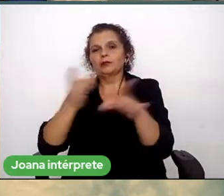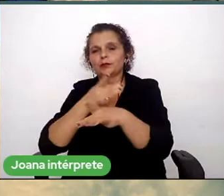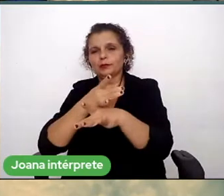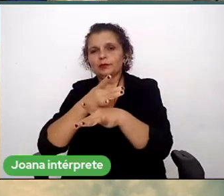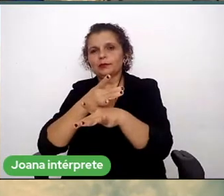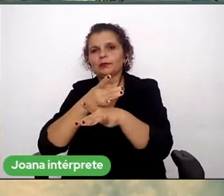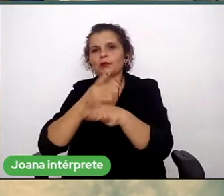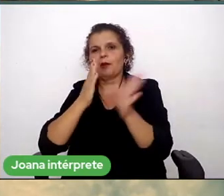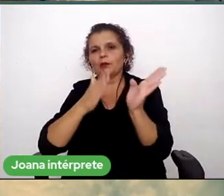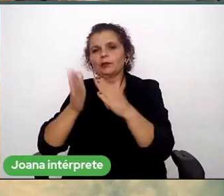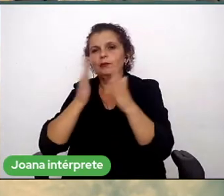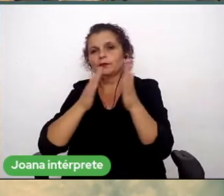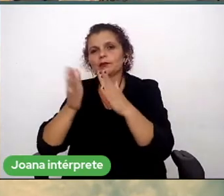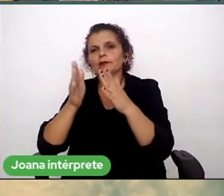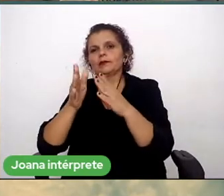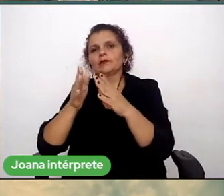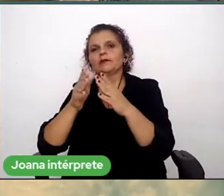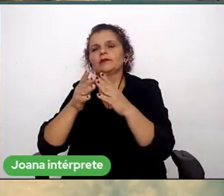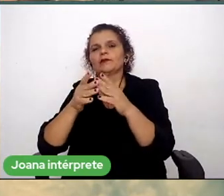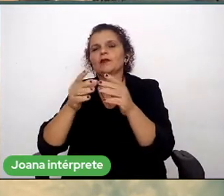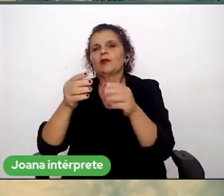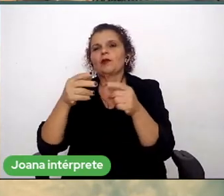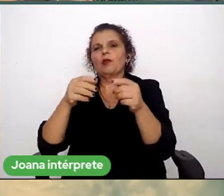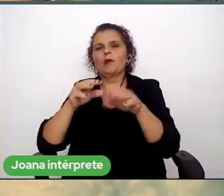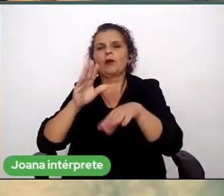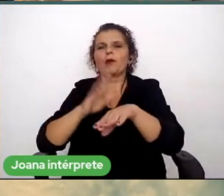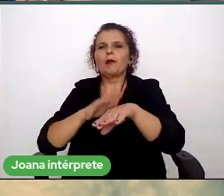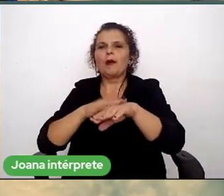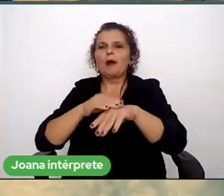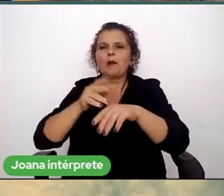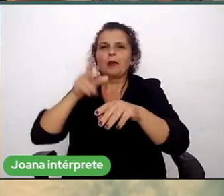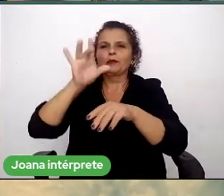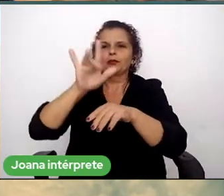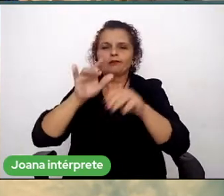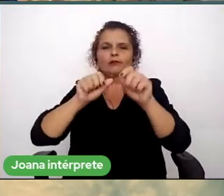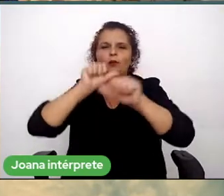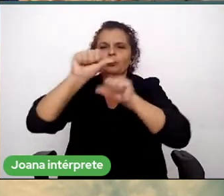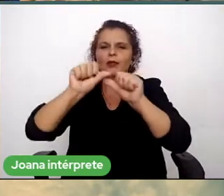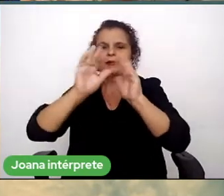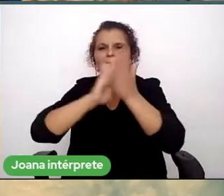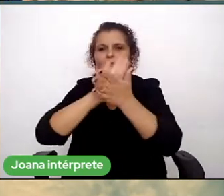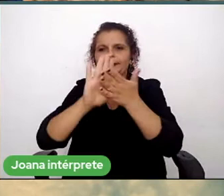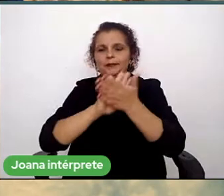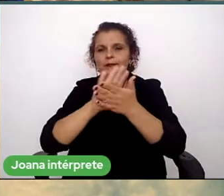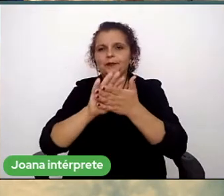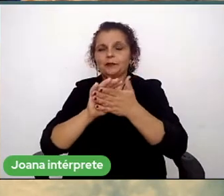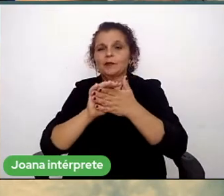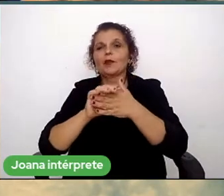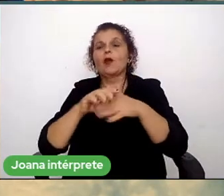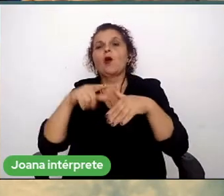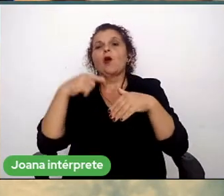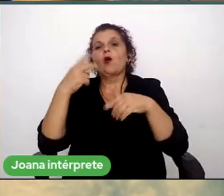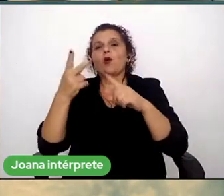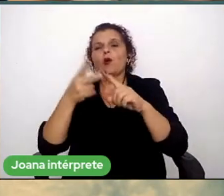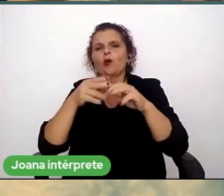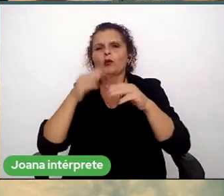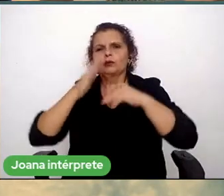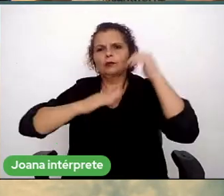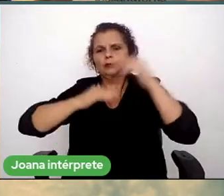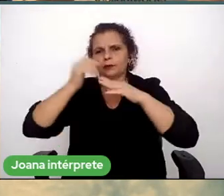esse esse processo nenhuma intervenção manual deve ser necessária e outra prática que eu vou falar qual facilita bastante